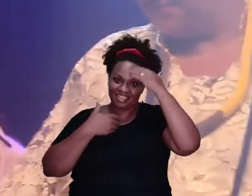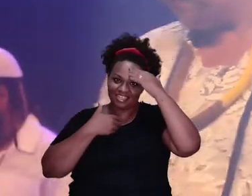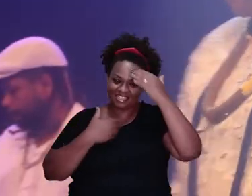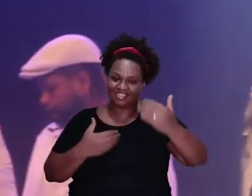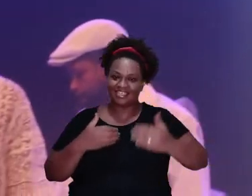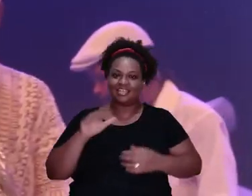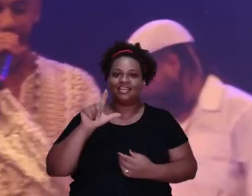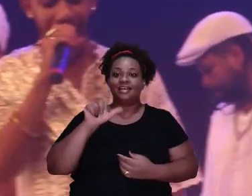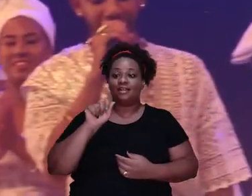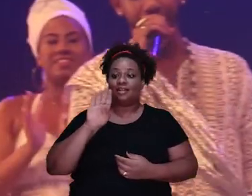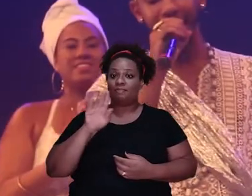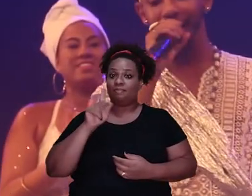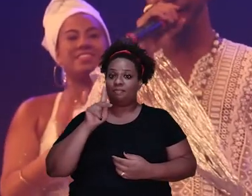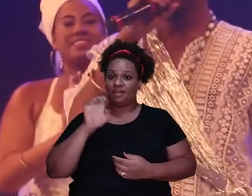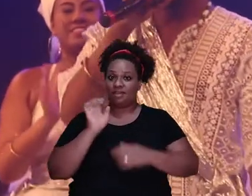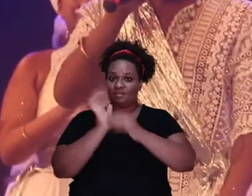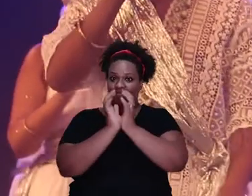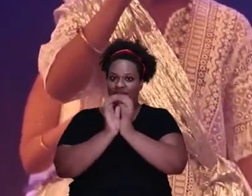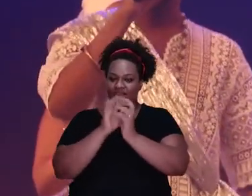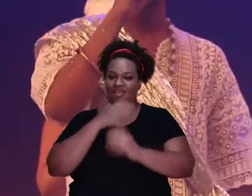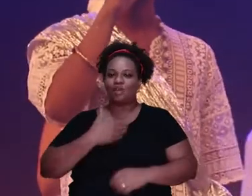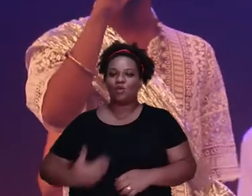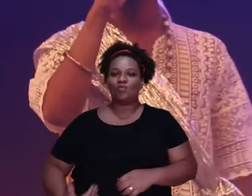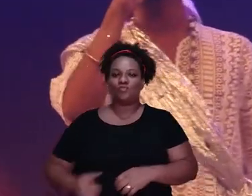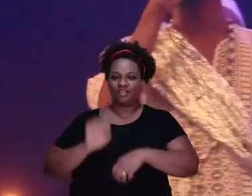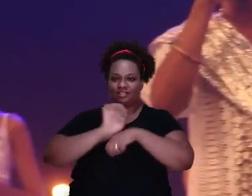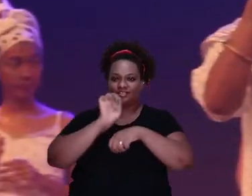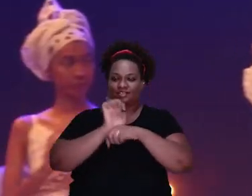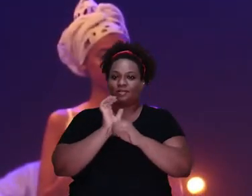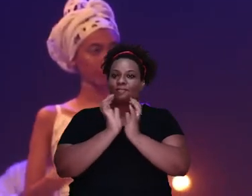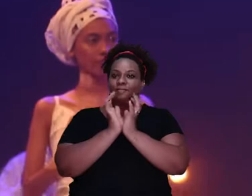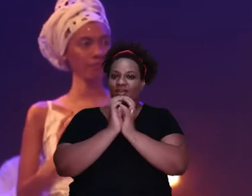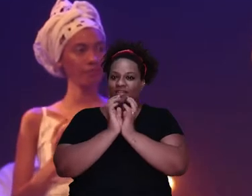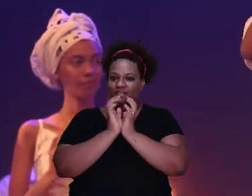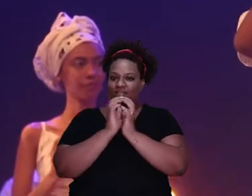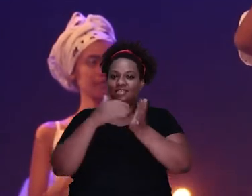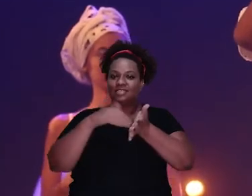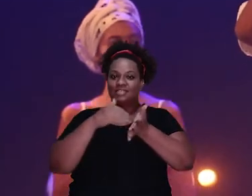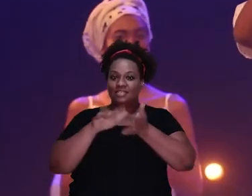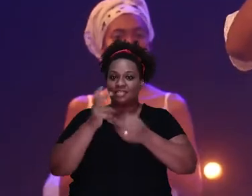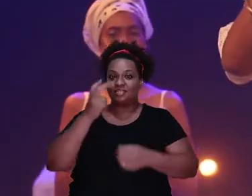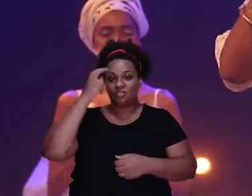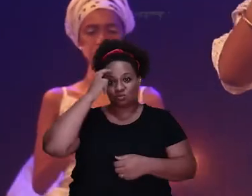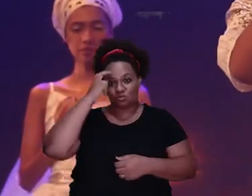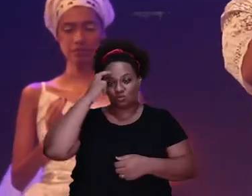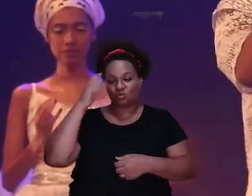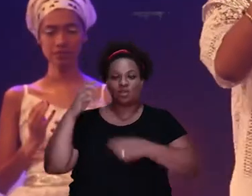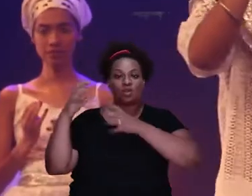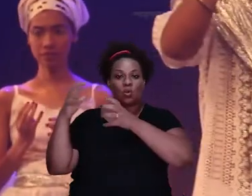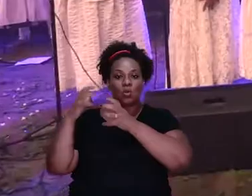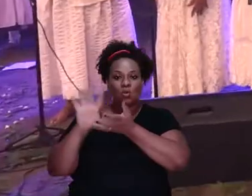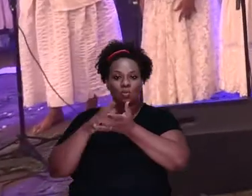agradecer à la Pipe o governo do estado de Pernambuco até cuide ponto de cultura cujo pingada